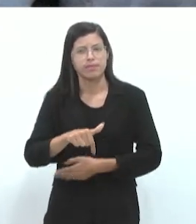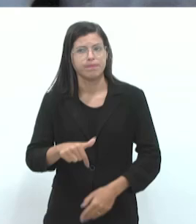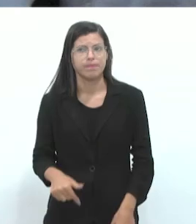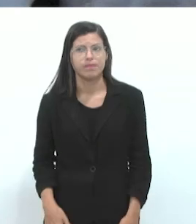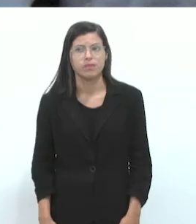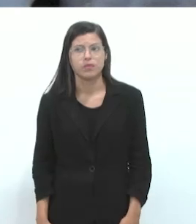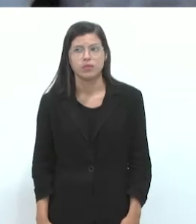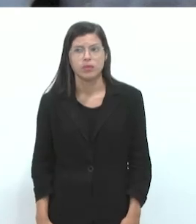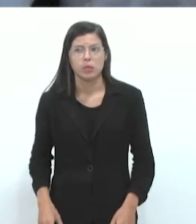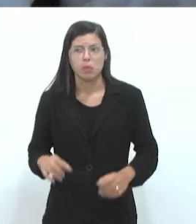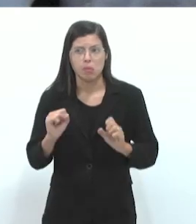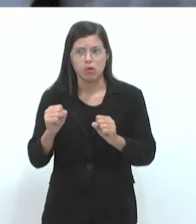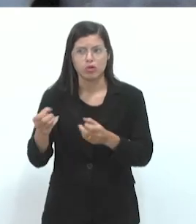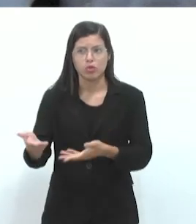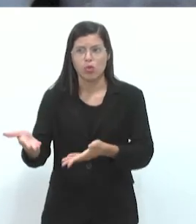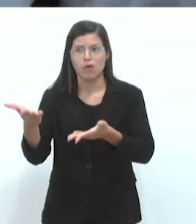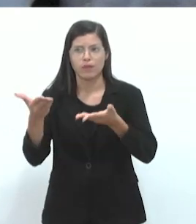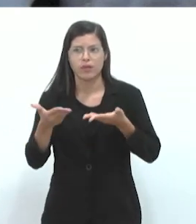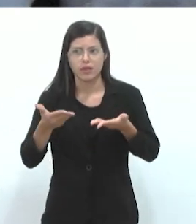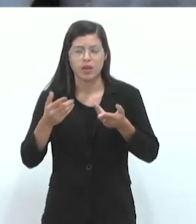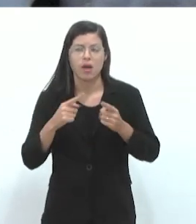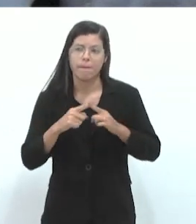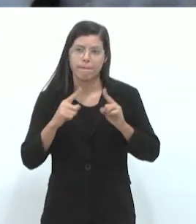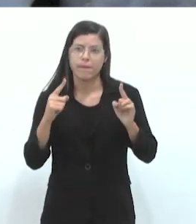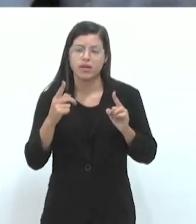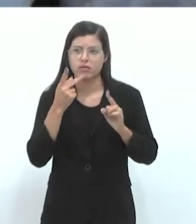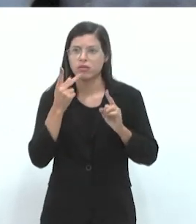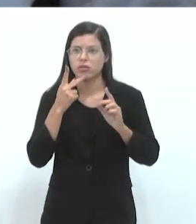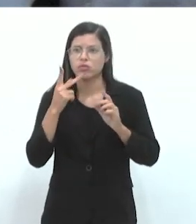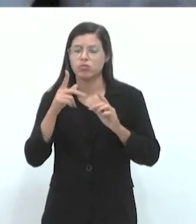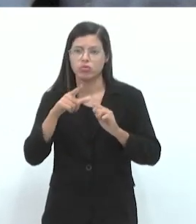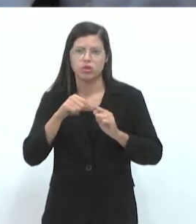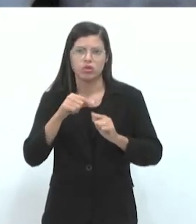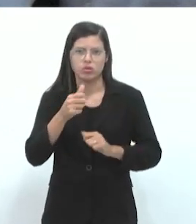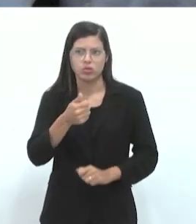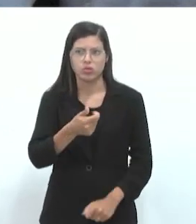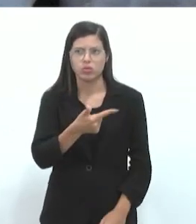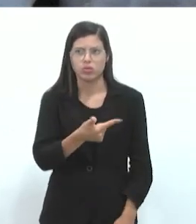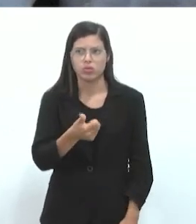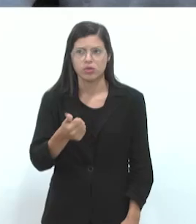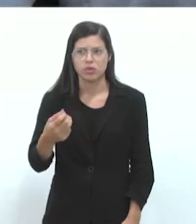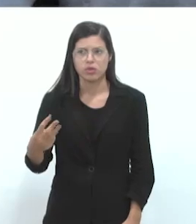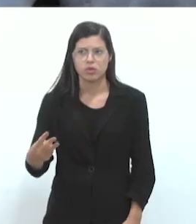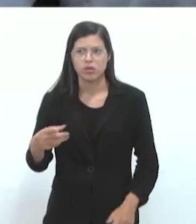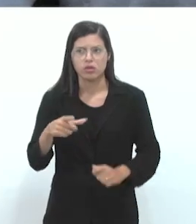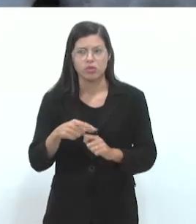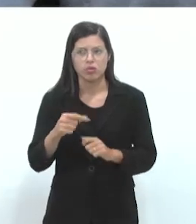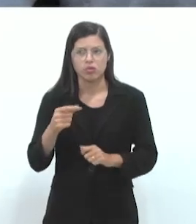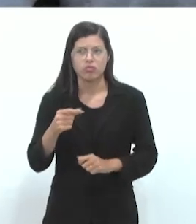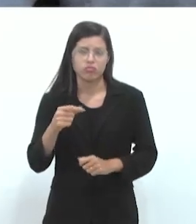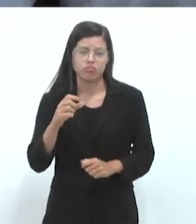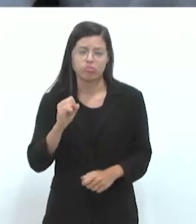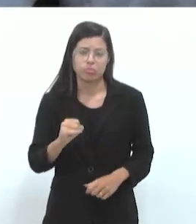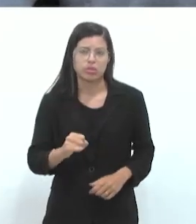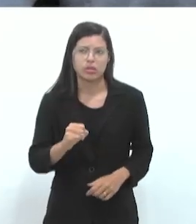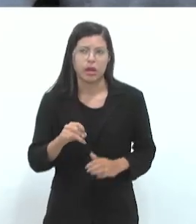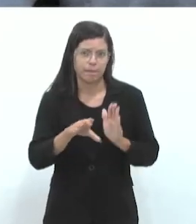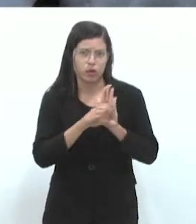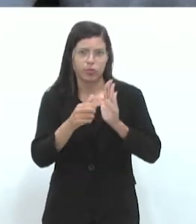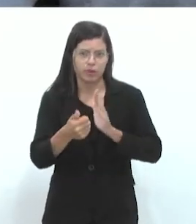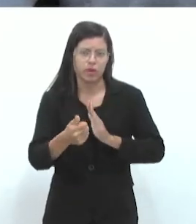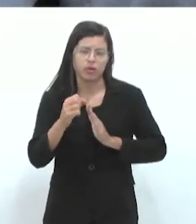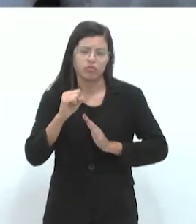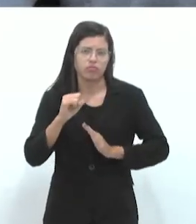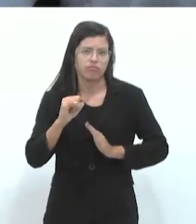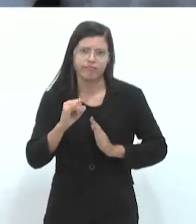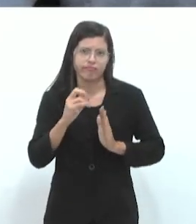pode convidar, mas falando no artigo 213, inciso 1º. Maravilha. Quem sabe ler,